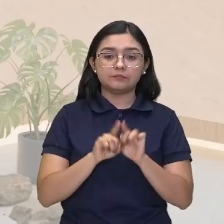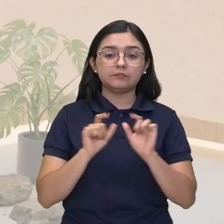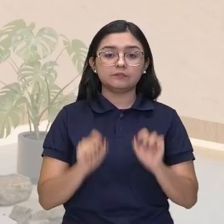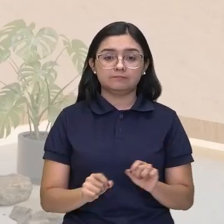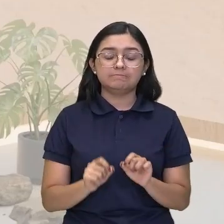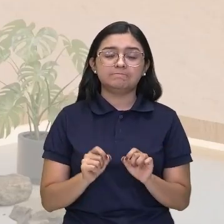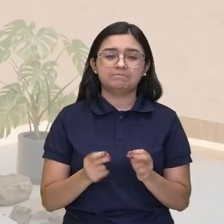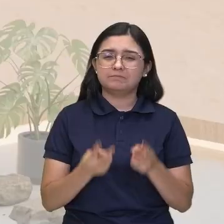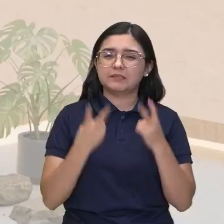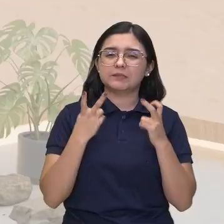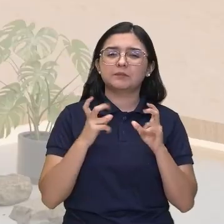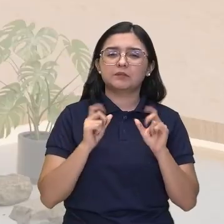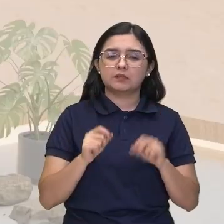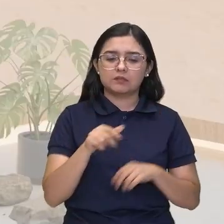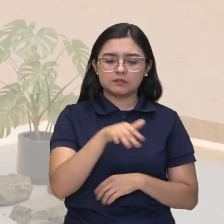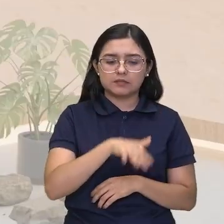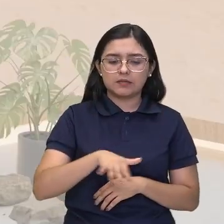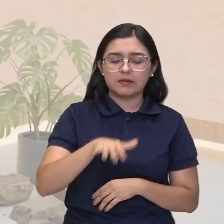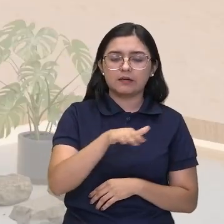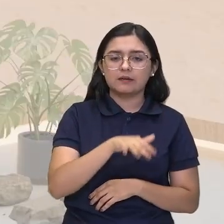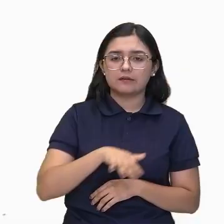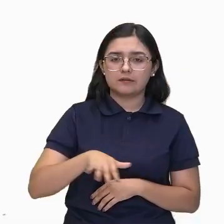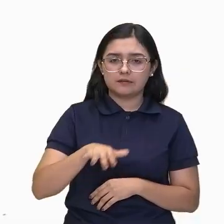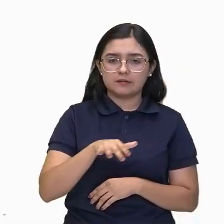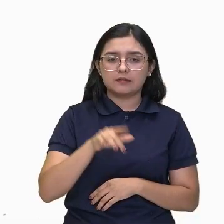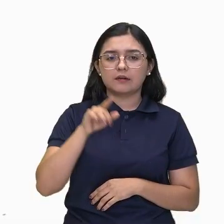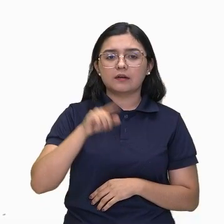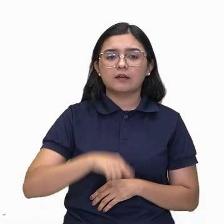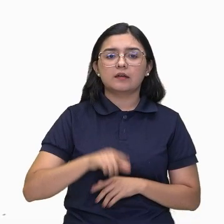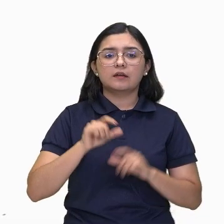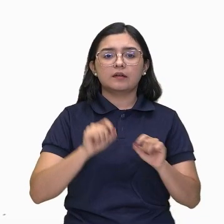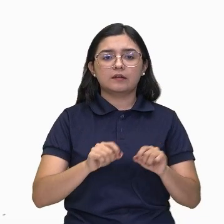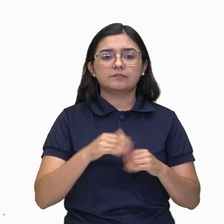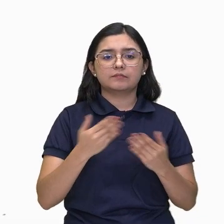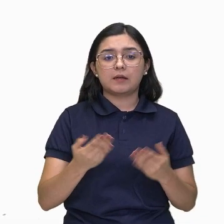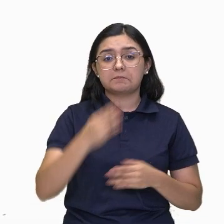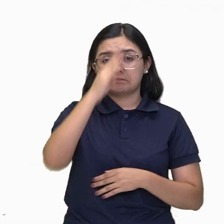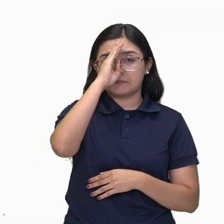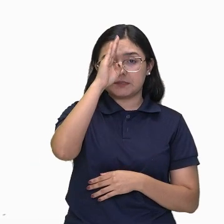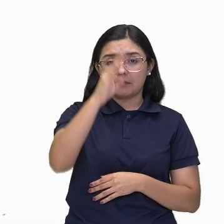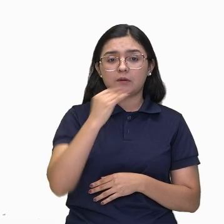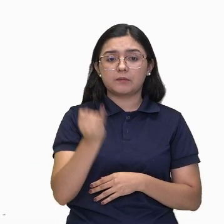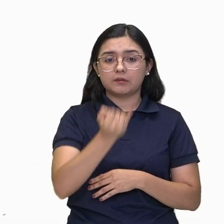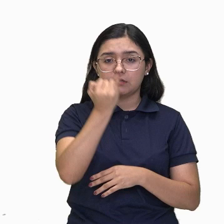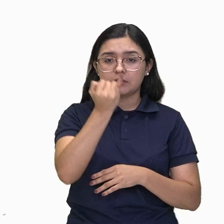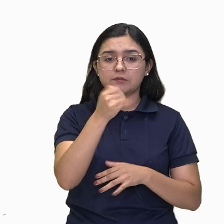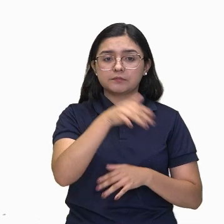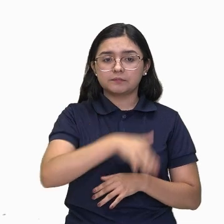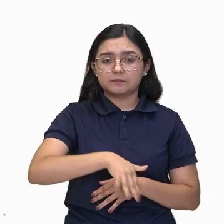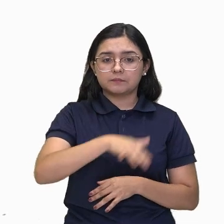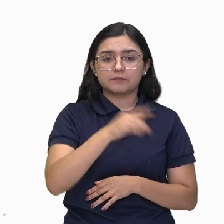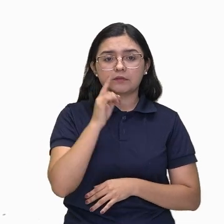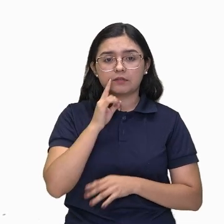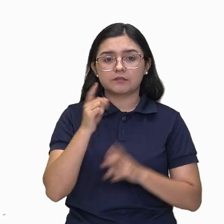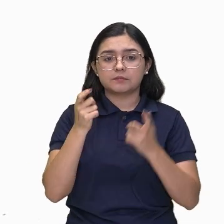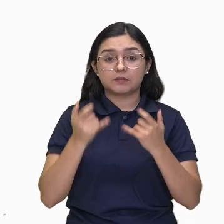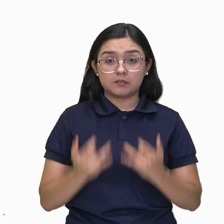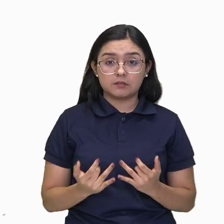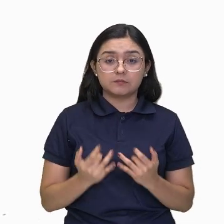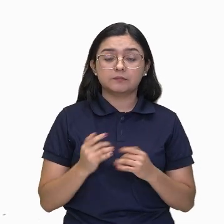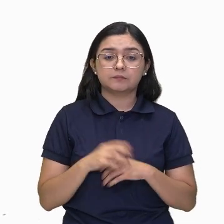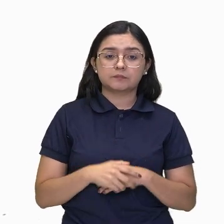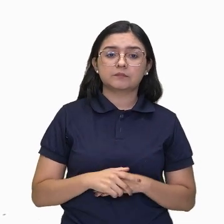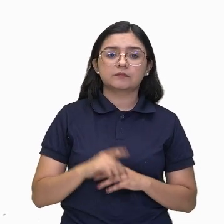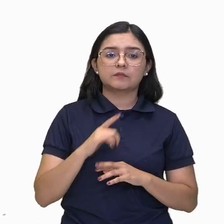é esse território, né? Ele é entendido como um elemento central, né? Disso que a gente está falando aqui com o professor Gilzino,